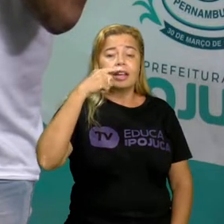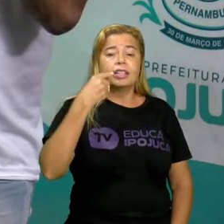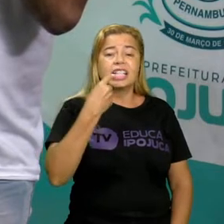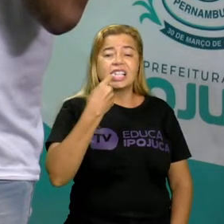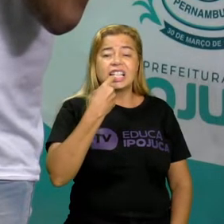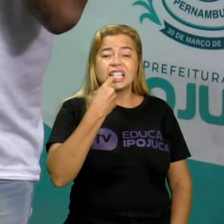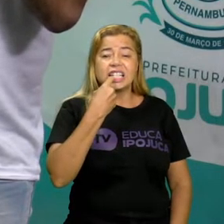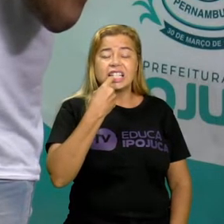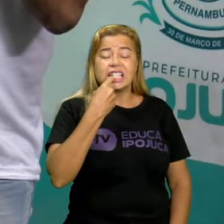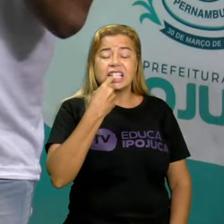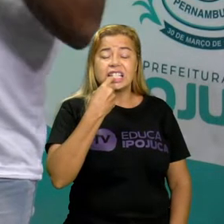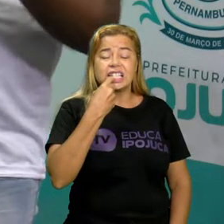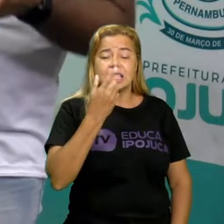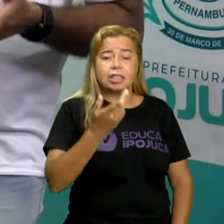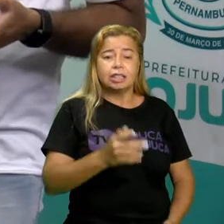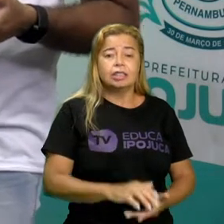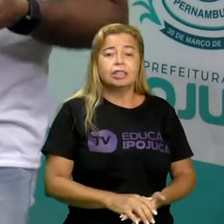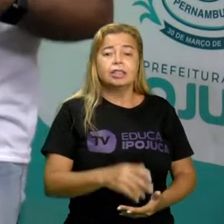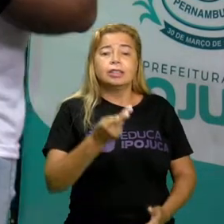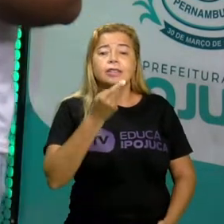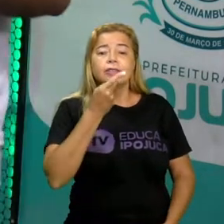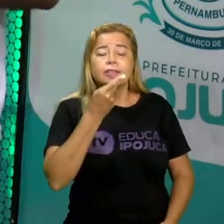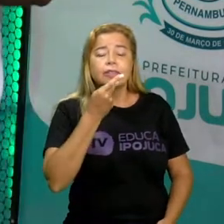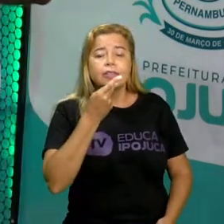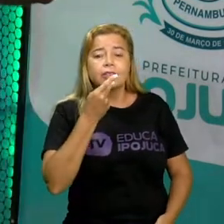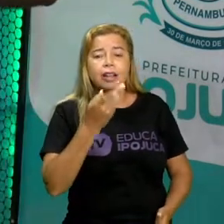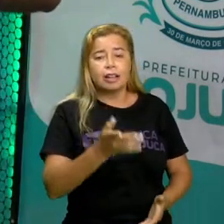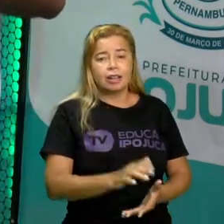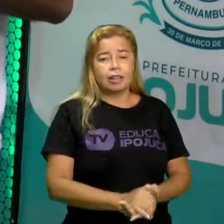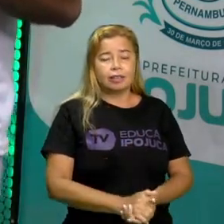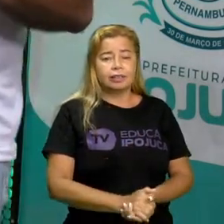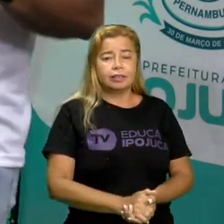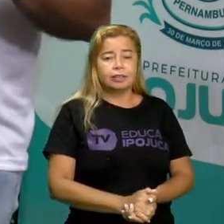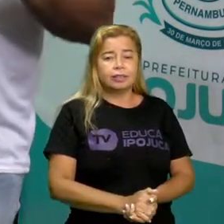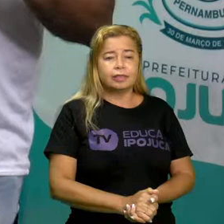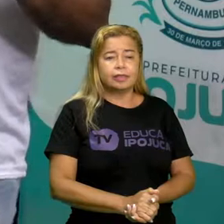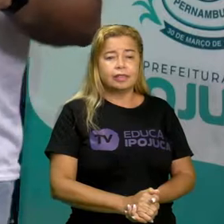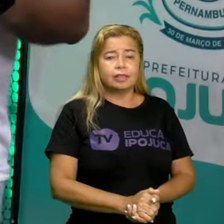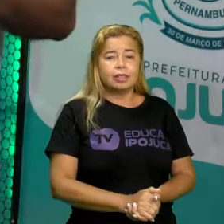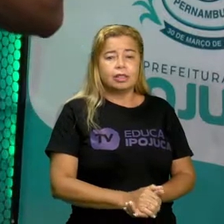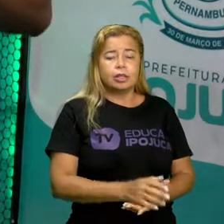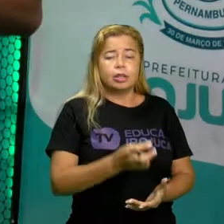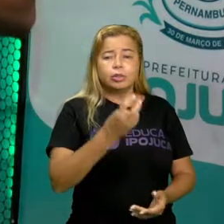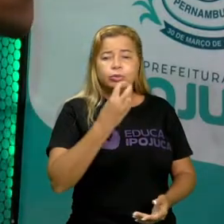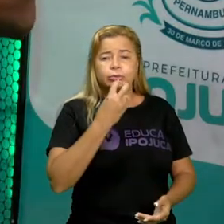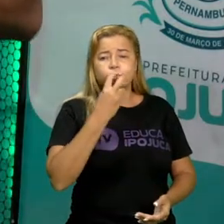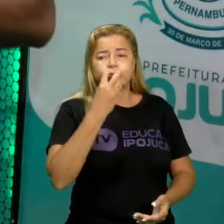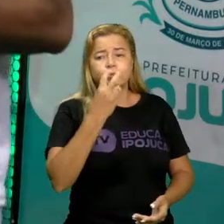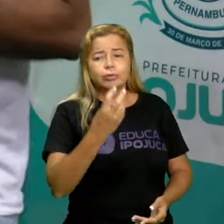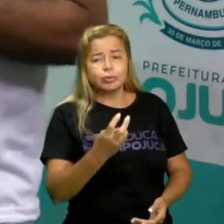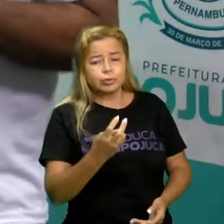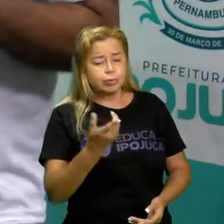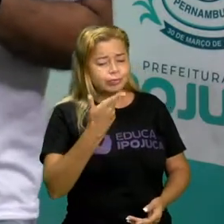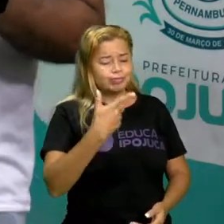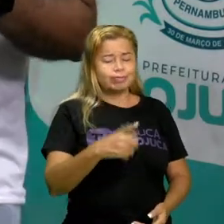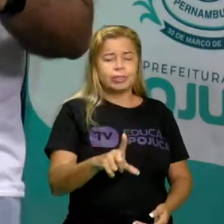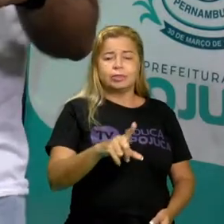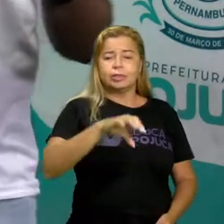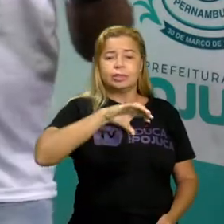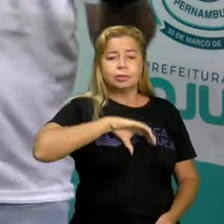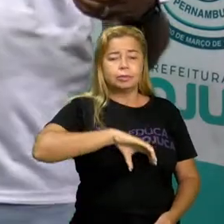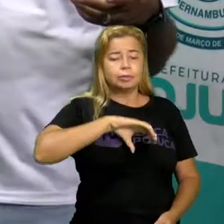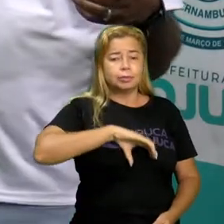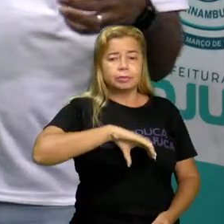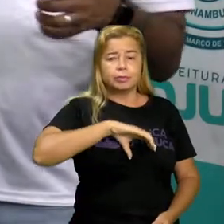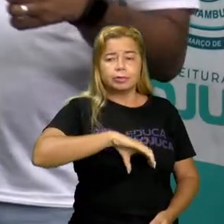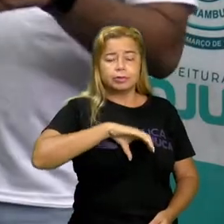dente para poder pronunciar. É um som que não existe no português. É bem próximo